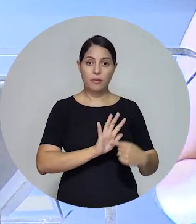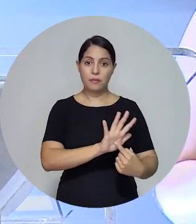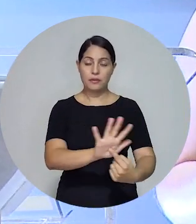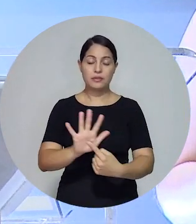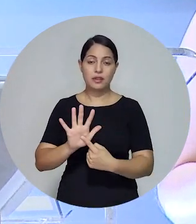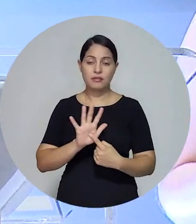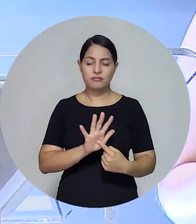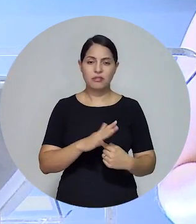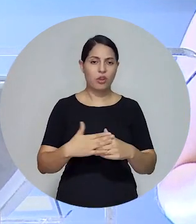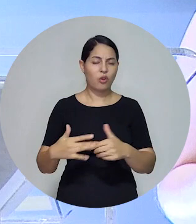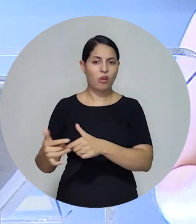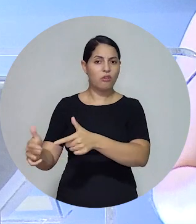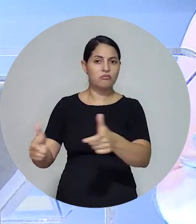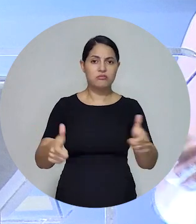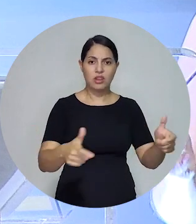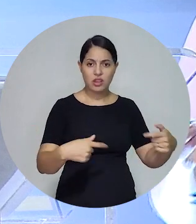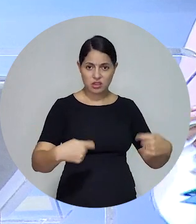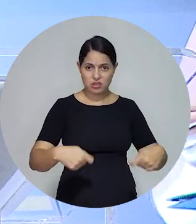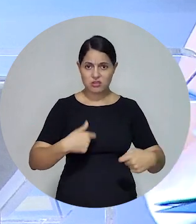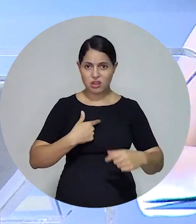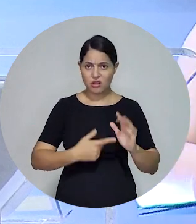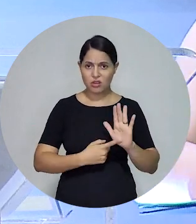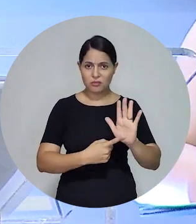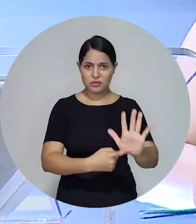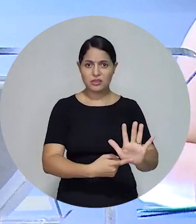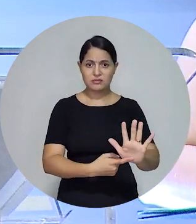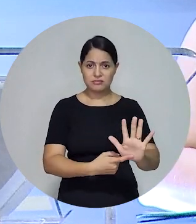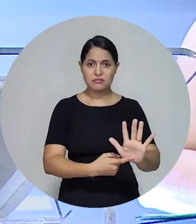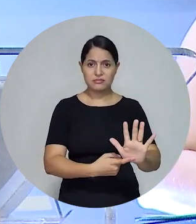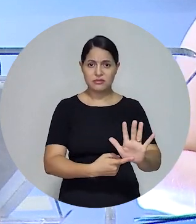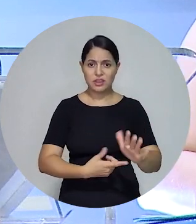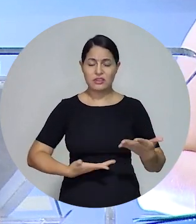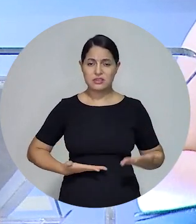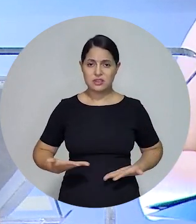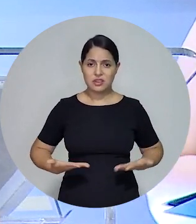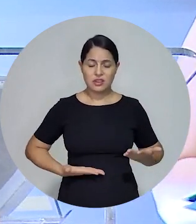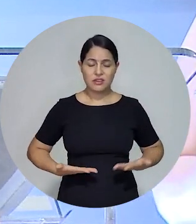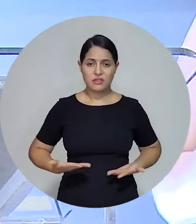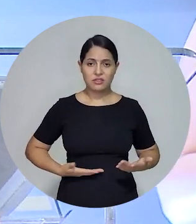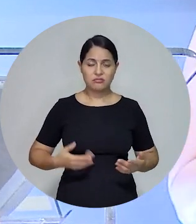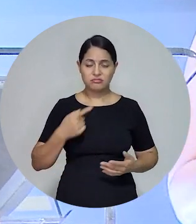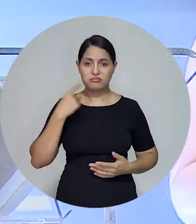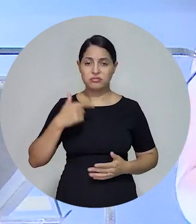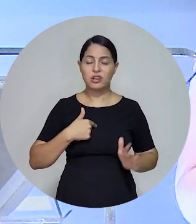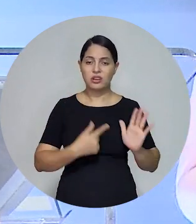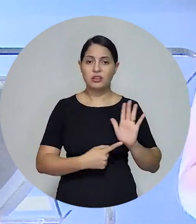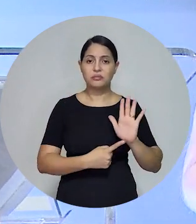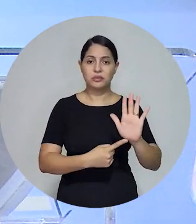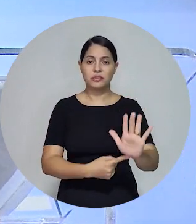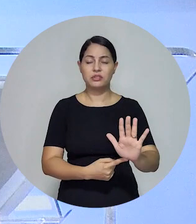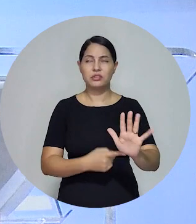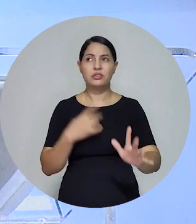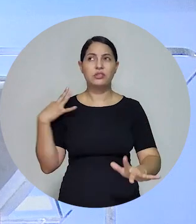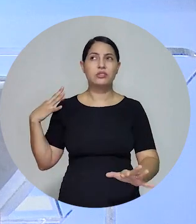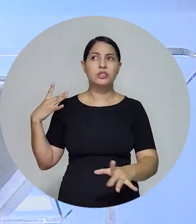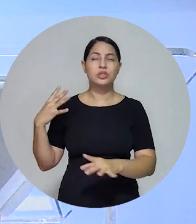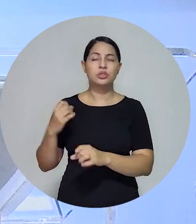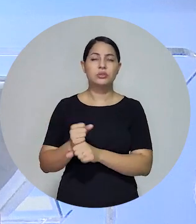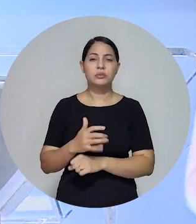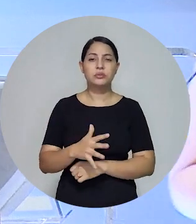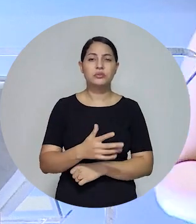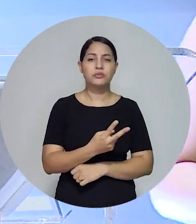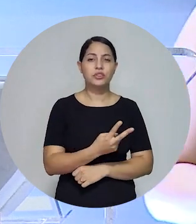apresentar o meu currículo, aonde é necessário que eu apresente o meu currículo, e meus serviços